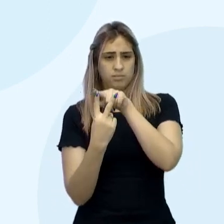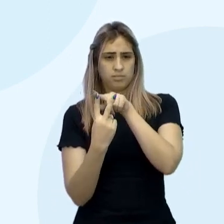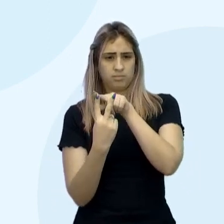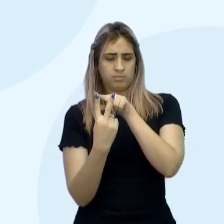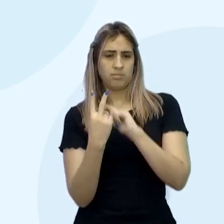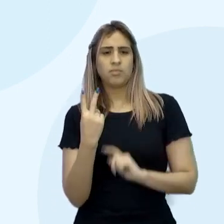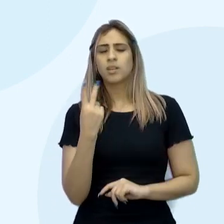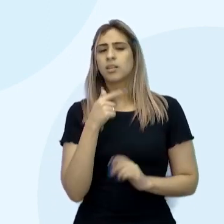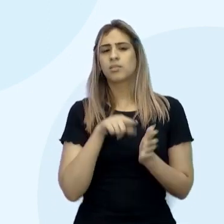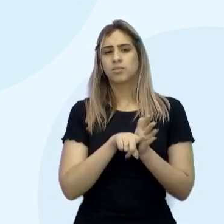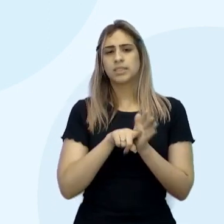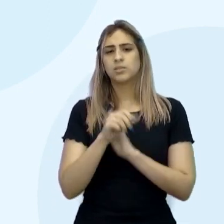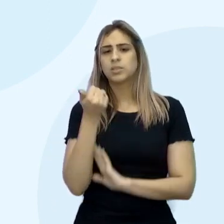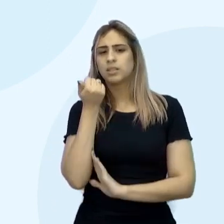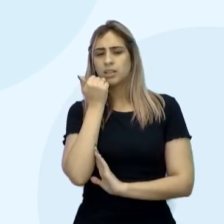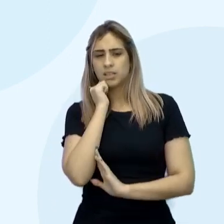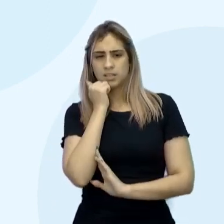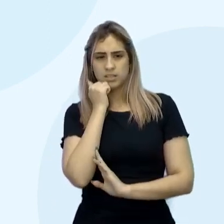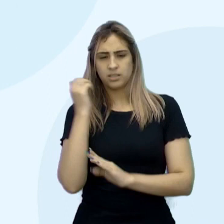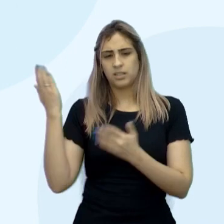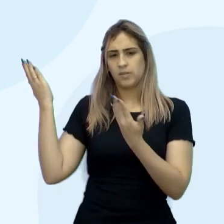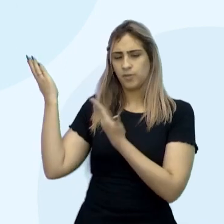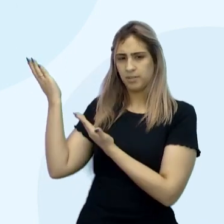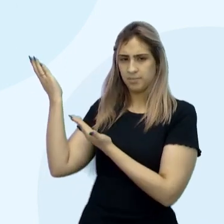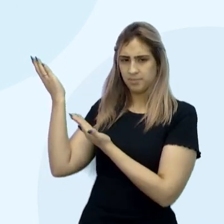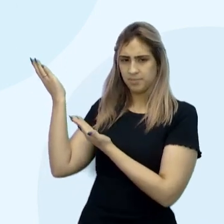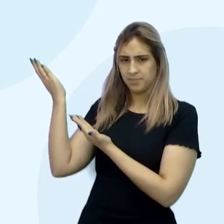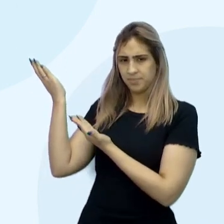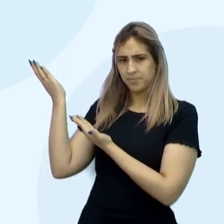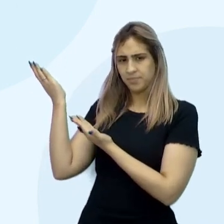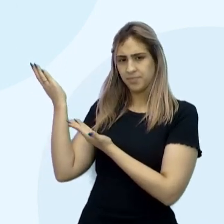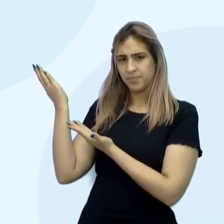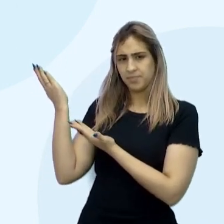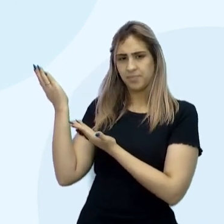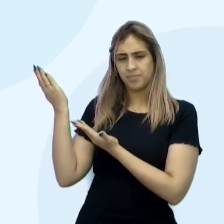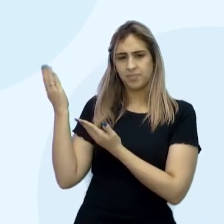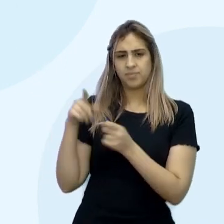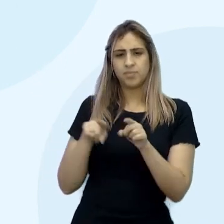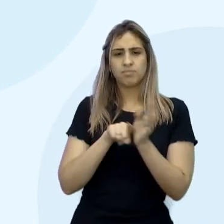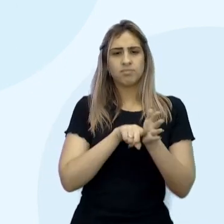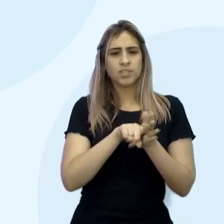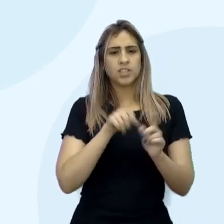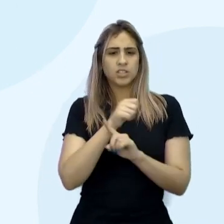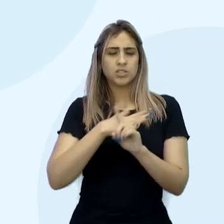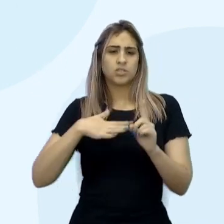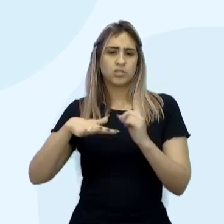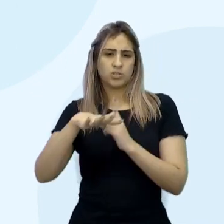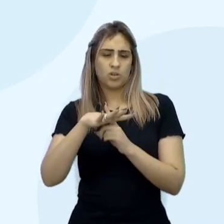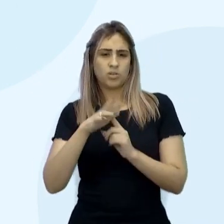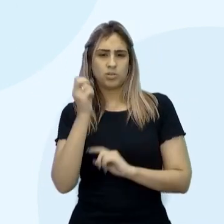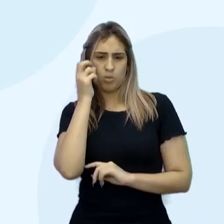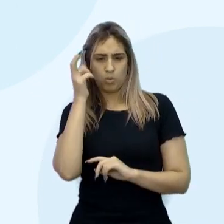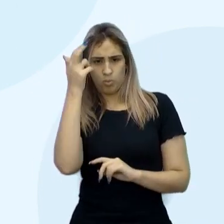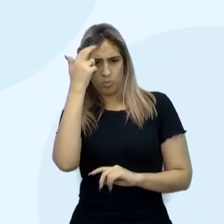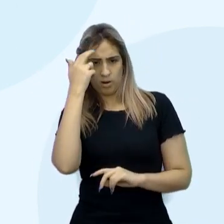estruturantes destacados em verde aí para vocês, a investigação científica e a mediação e intervenção